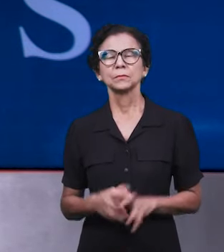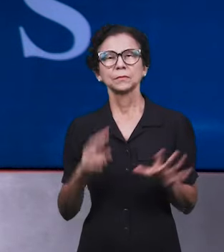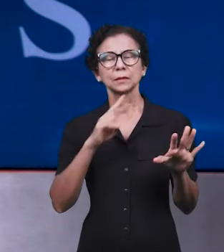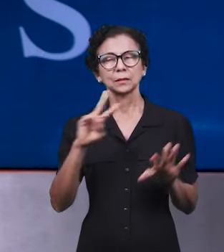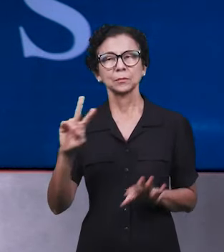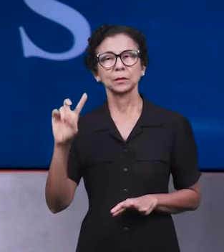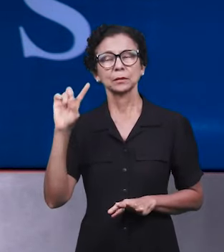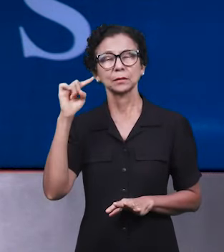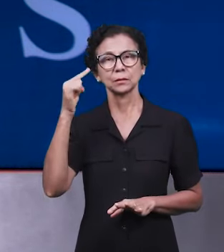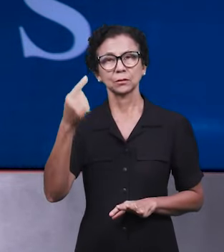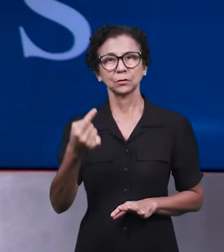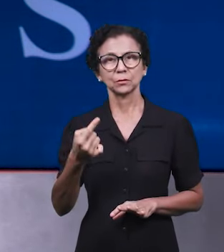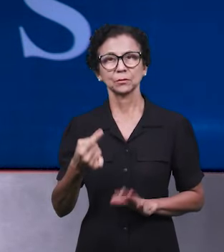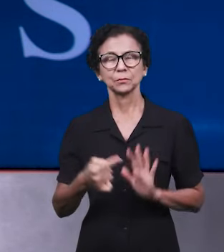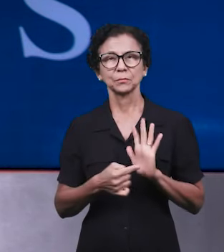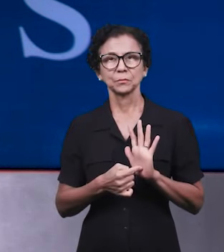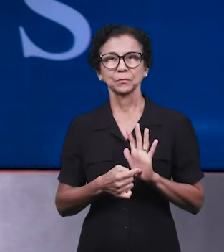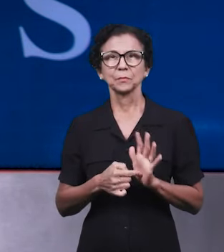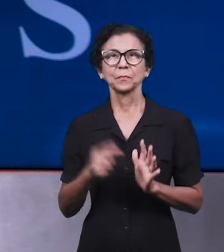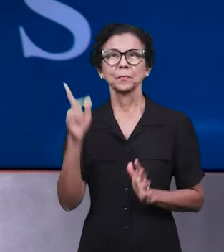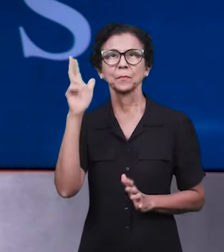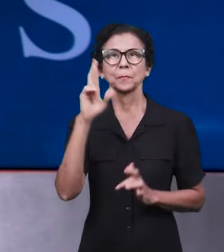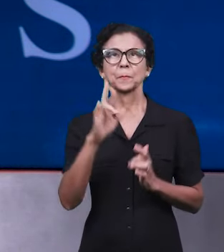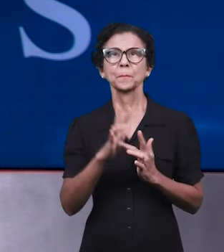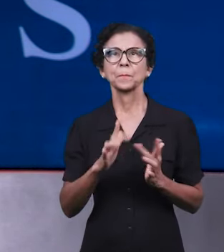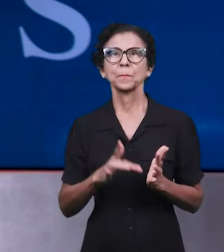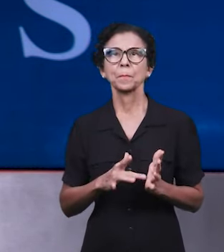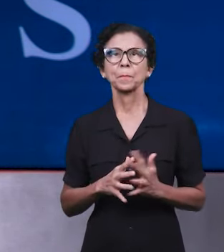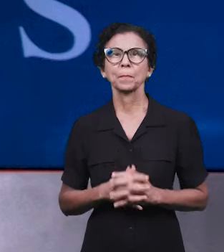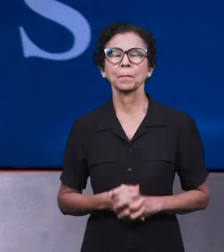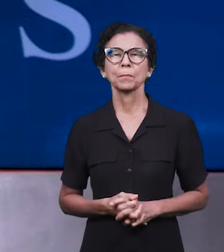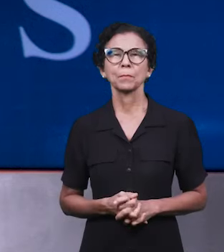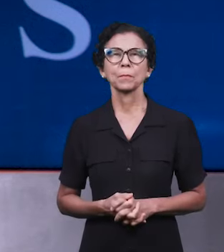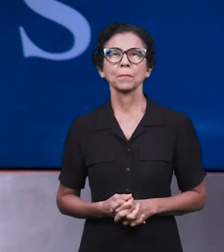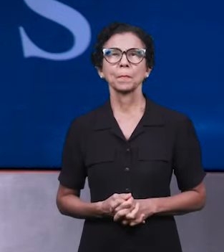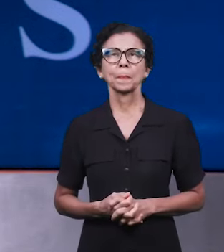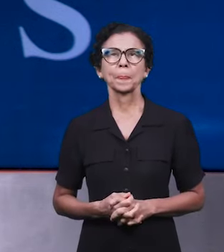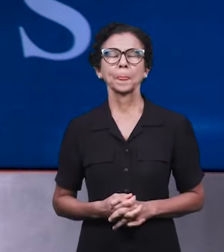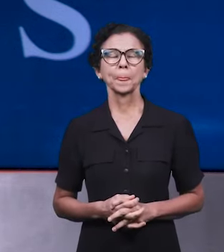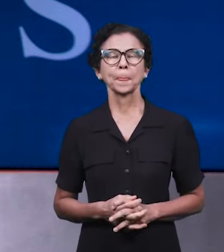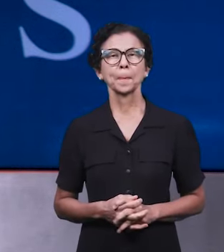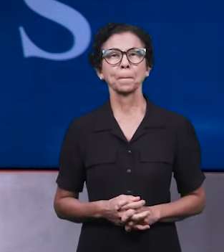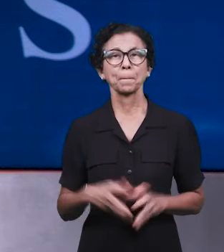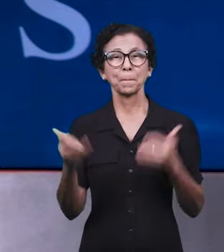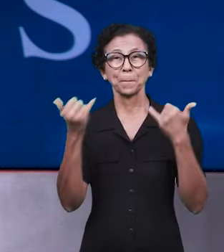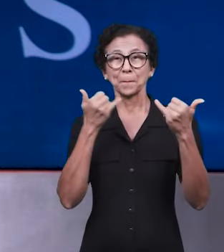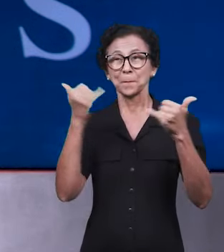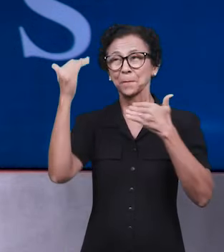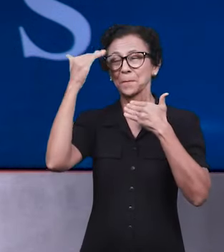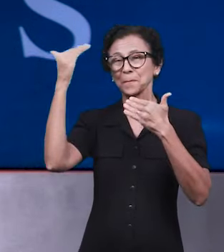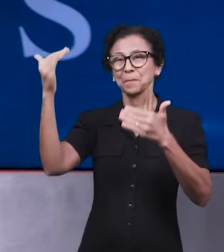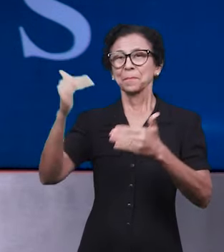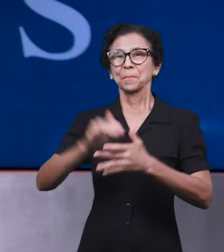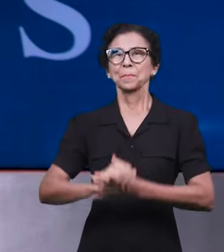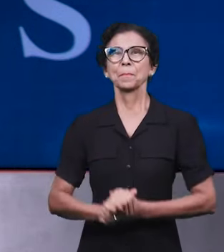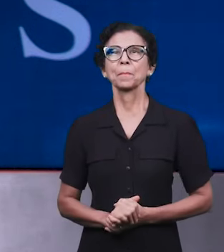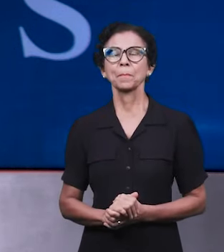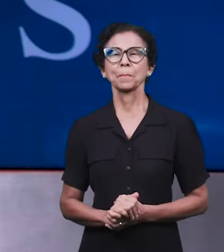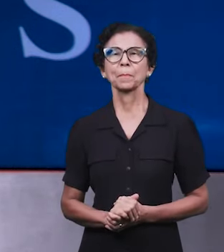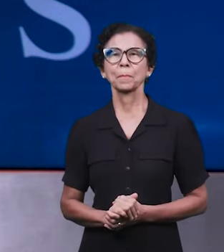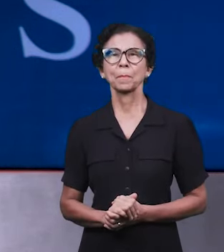Brasil, mas também, é claro, no exterior. Vamos diretamente para os Estados Unidos, América do Norte, com a nossa jornalista Isabela Pelto.